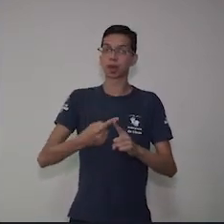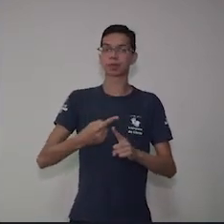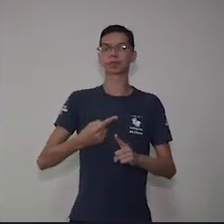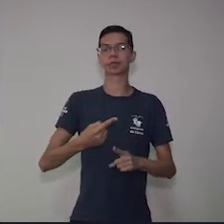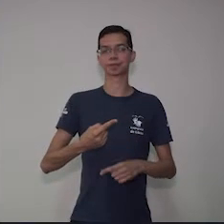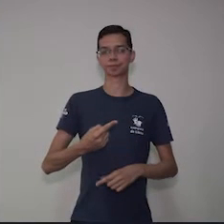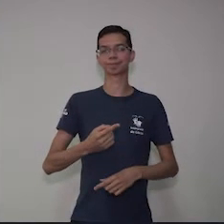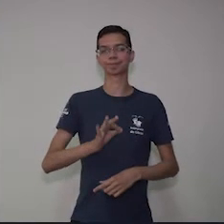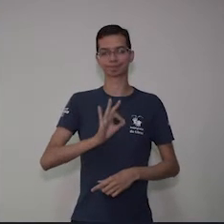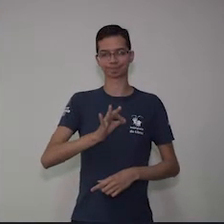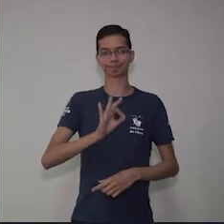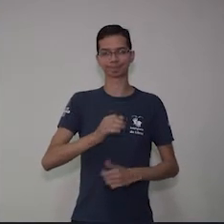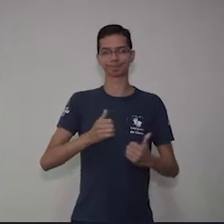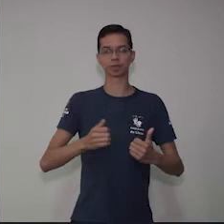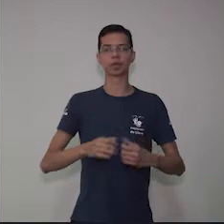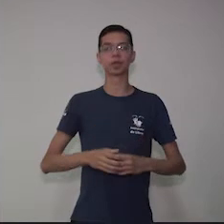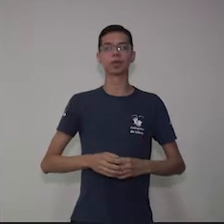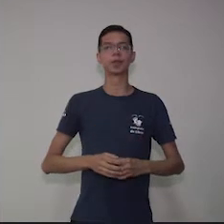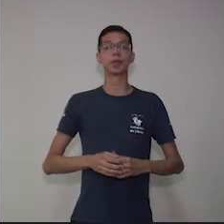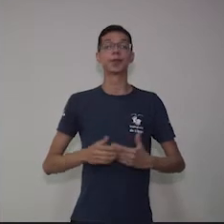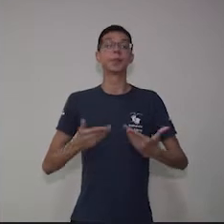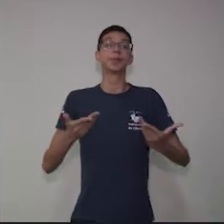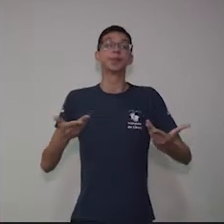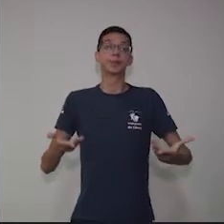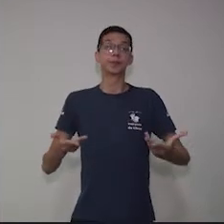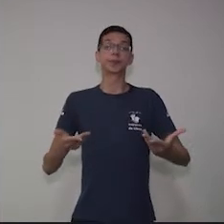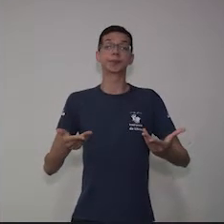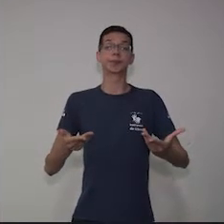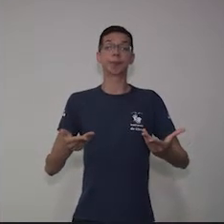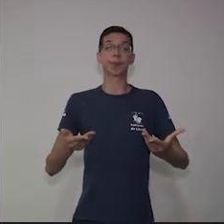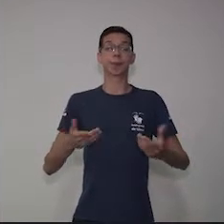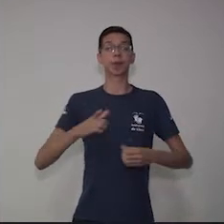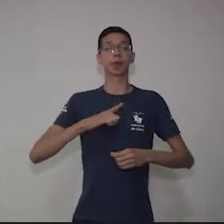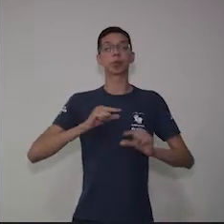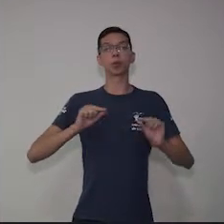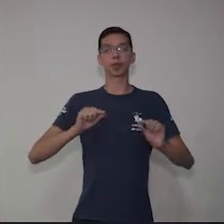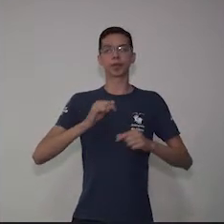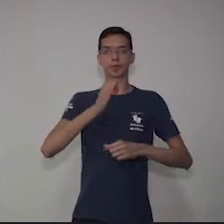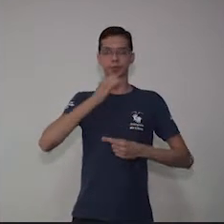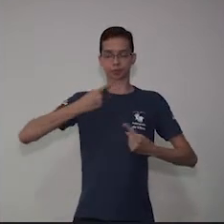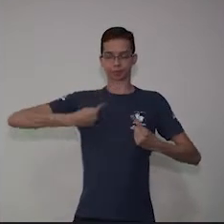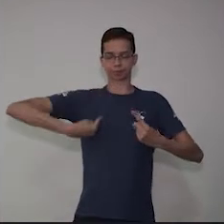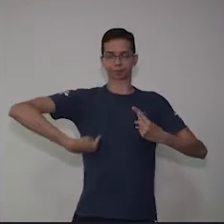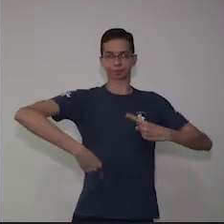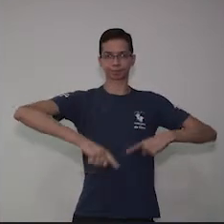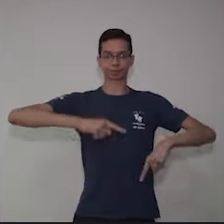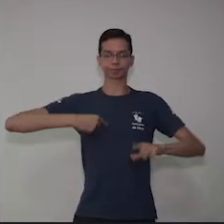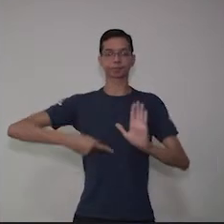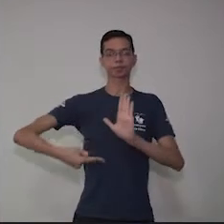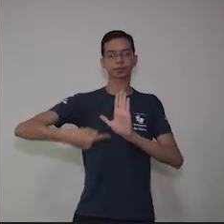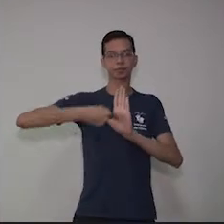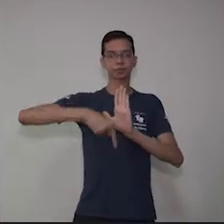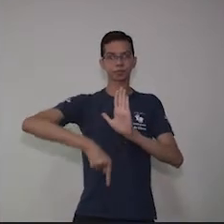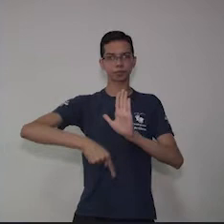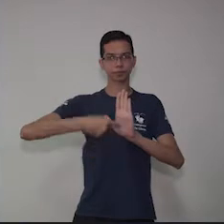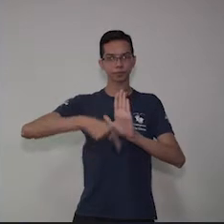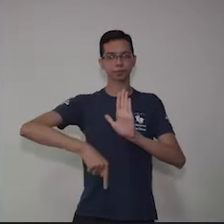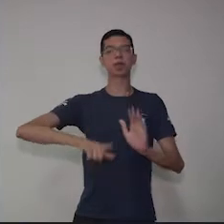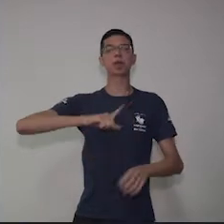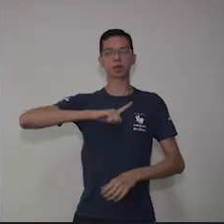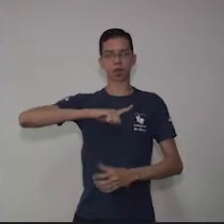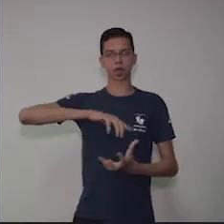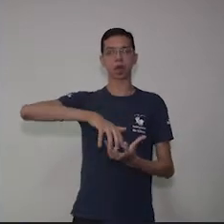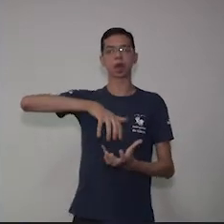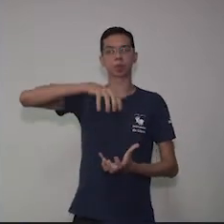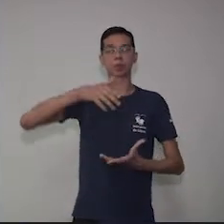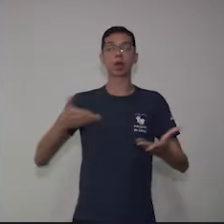aglomeram, né? Então, a prevalência do anticorpos, ela vem crescendo na população do município, né,